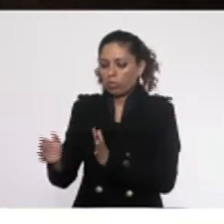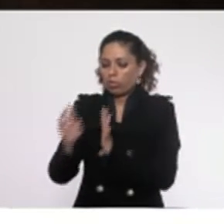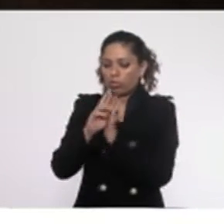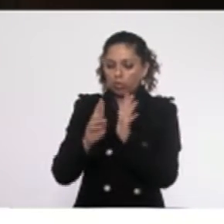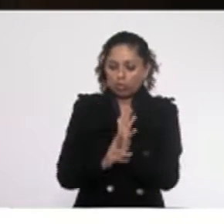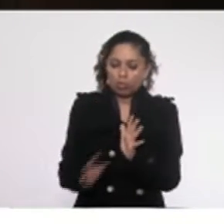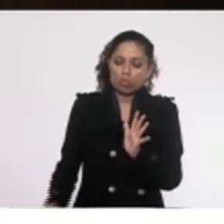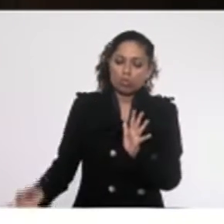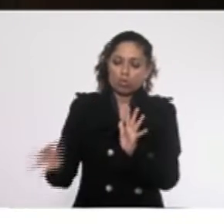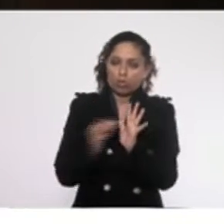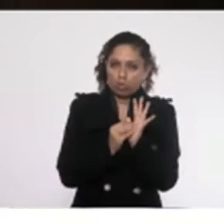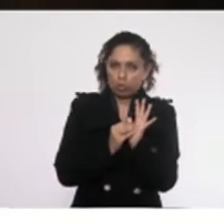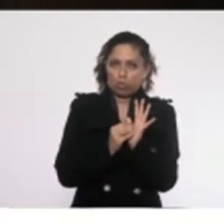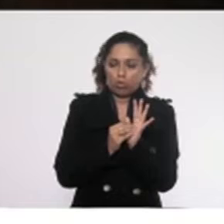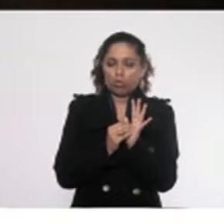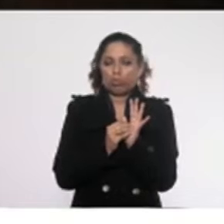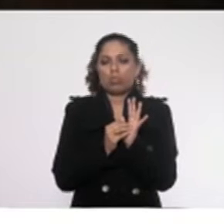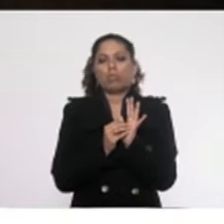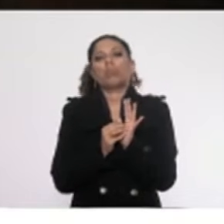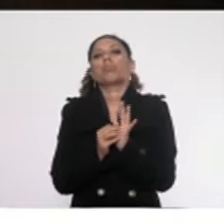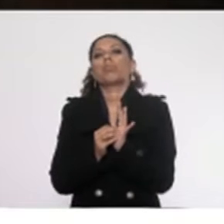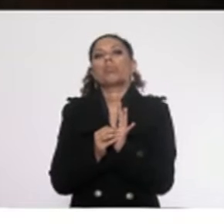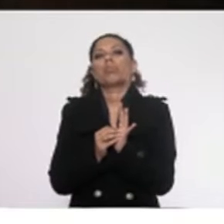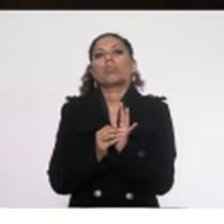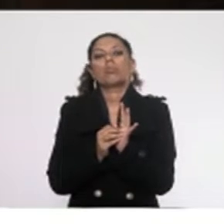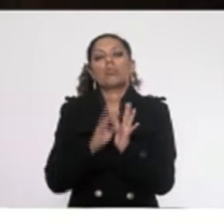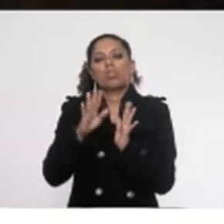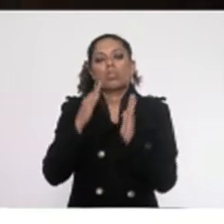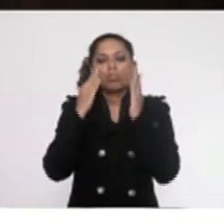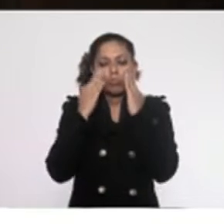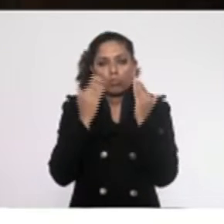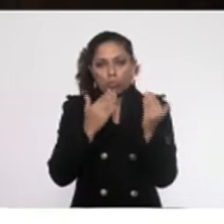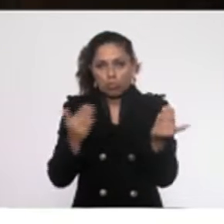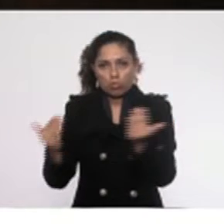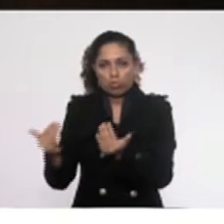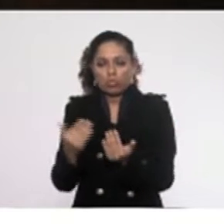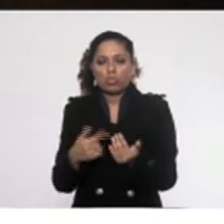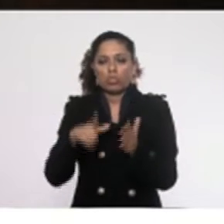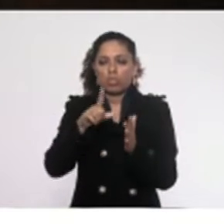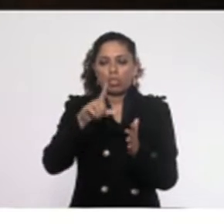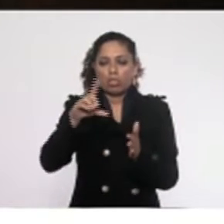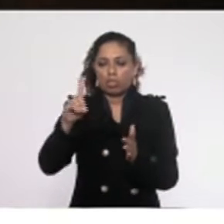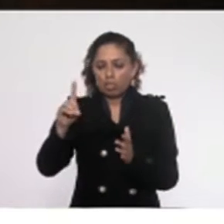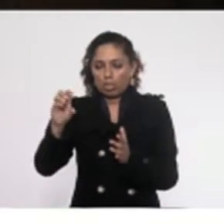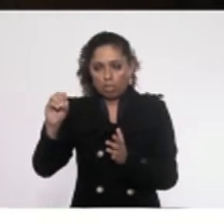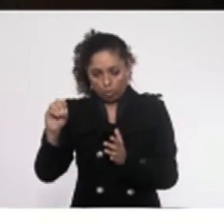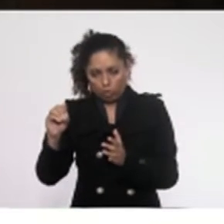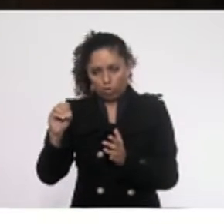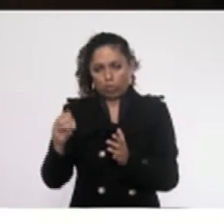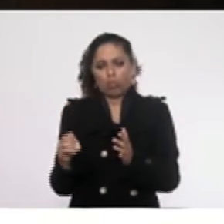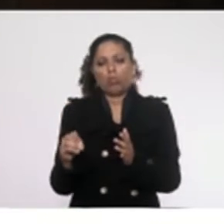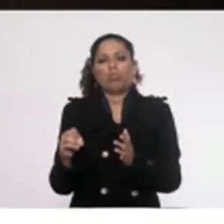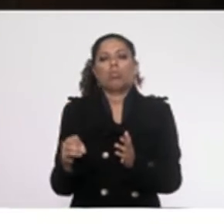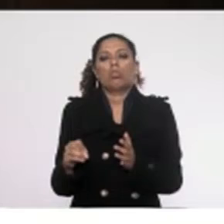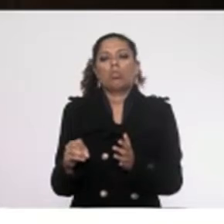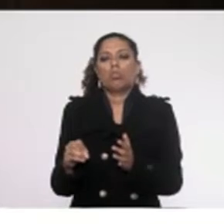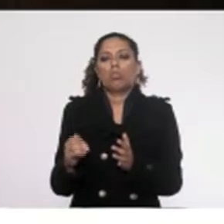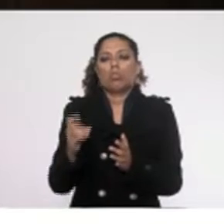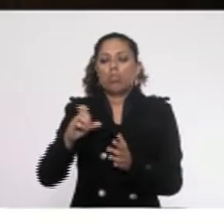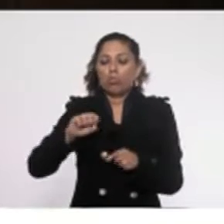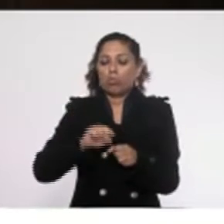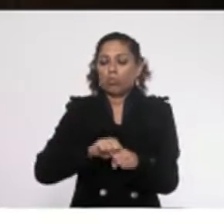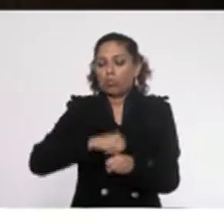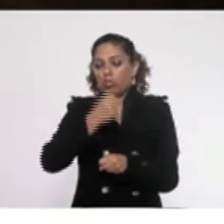nos anexos, que dão subsídio à elaboração. Mas, se colocarmos na LDO propriamente dita, fica impossível de